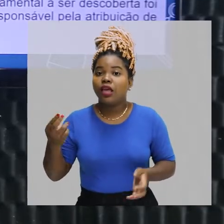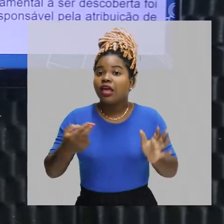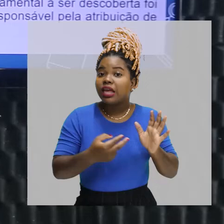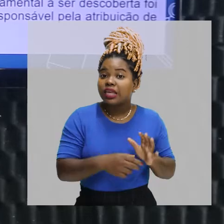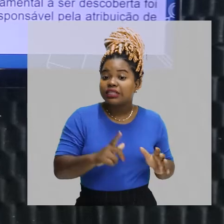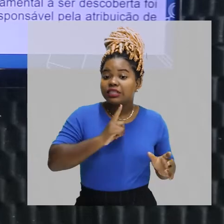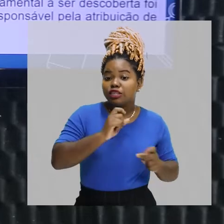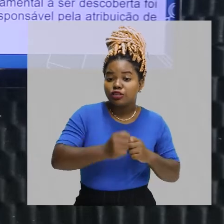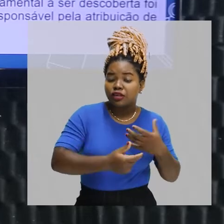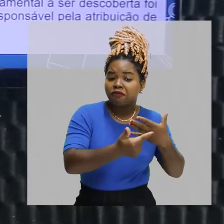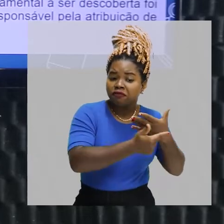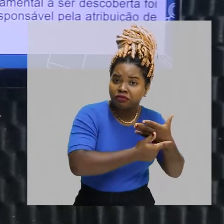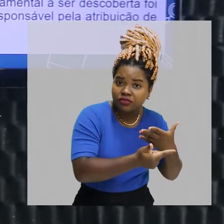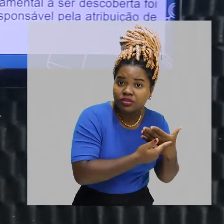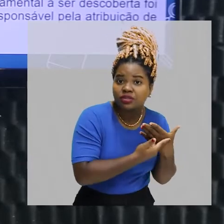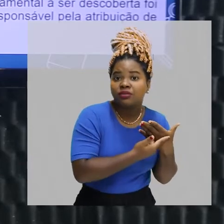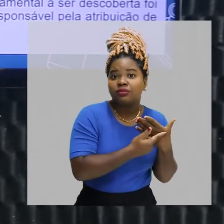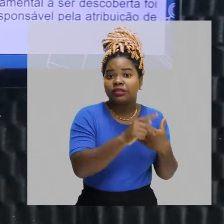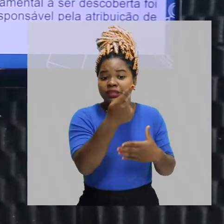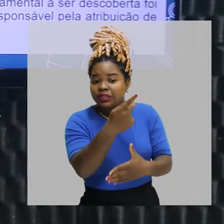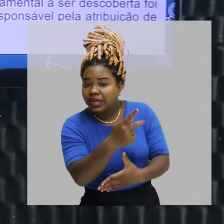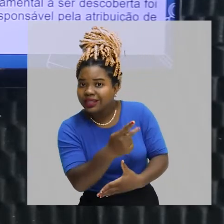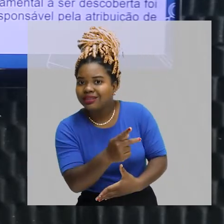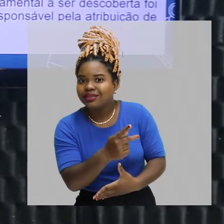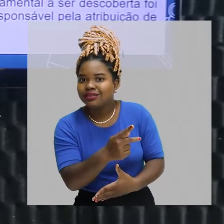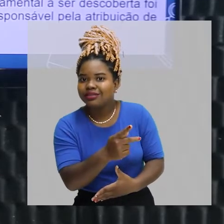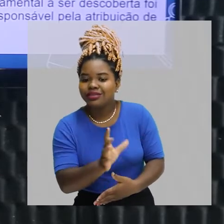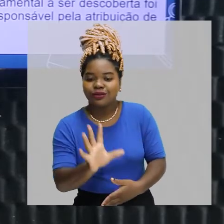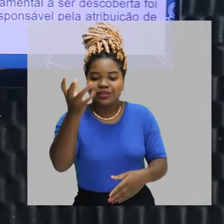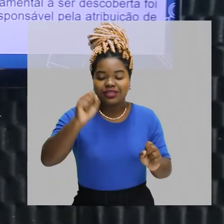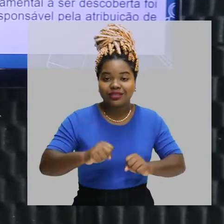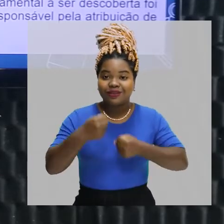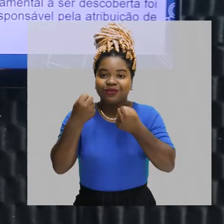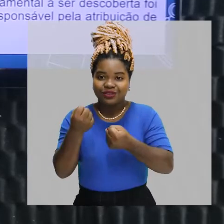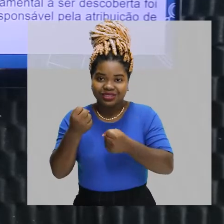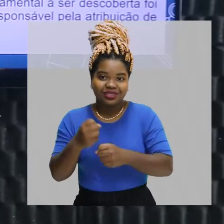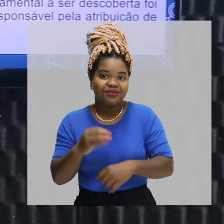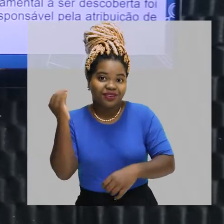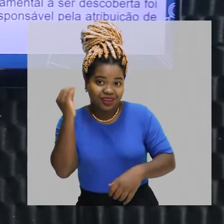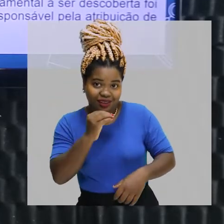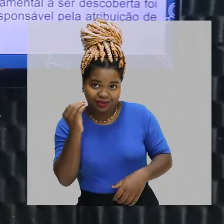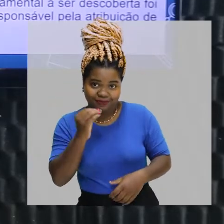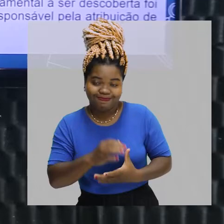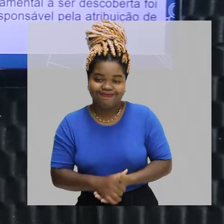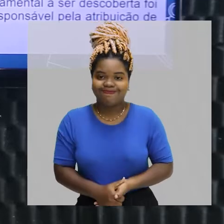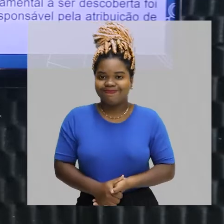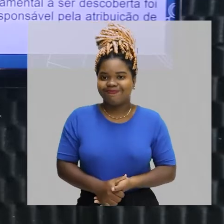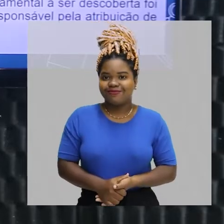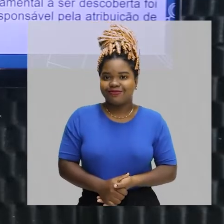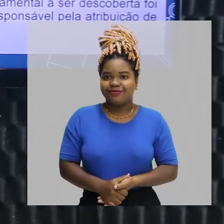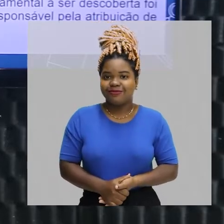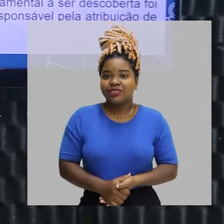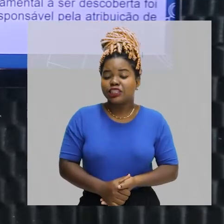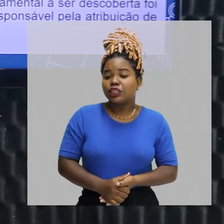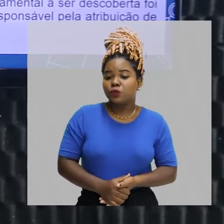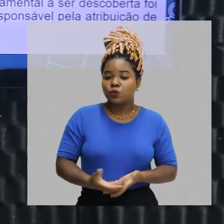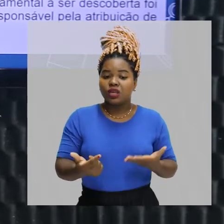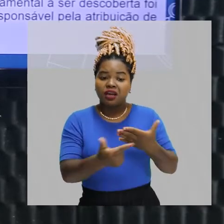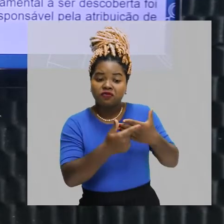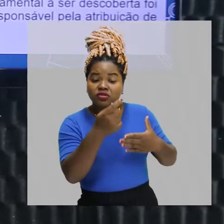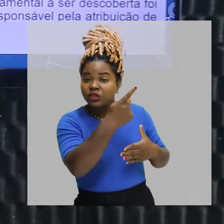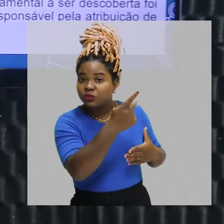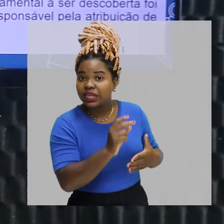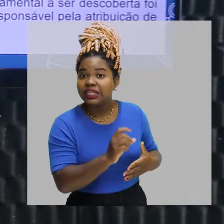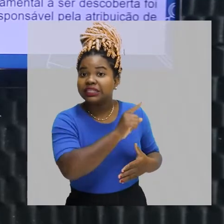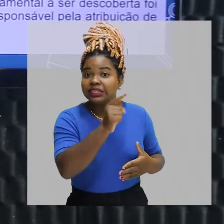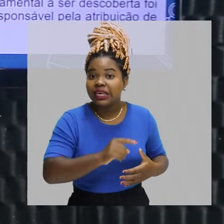responsável por essa força fraca acontecer, tá ok? Então ele que é de responsabilidade dele, né, dessa